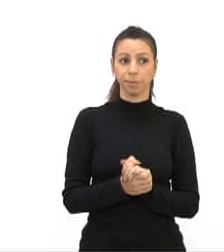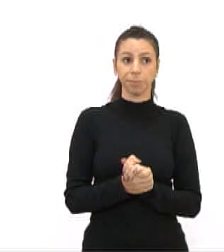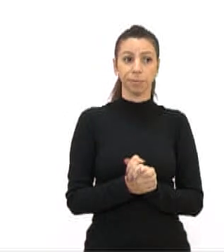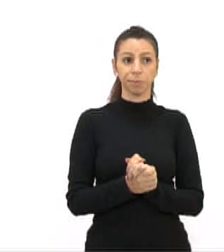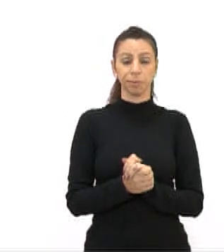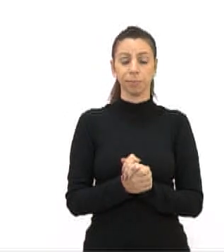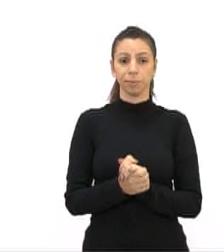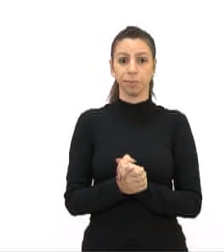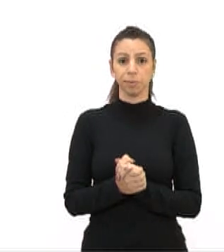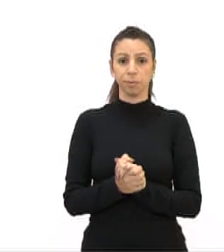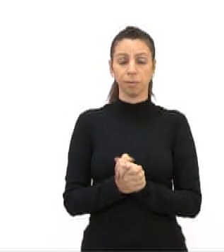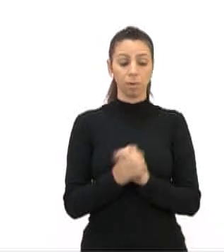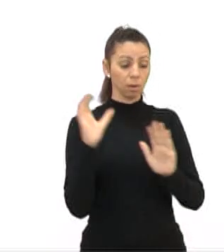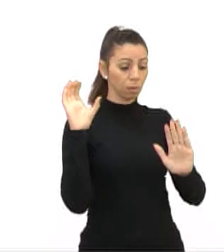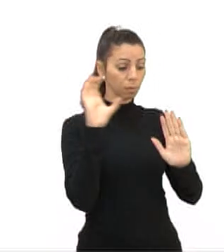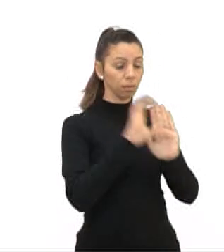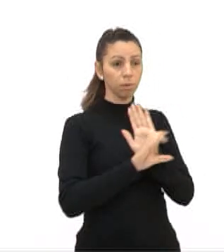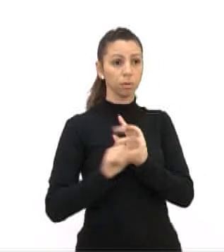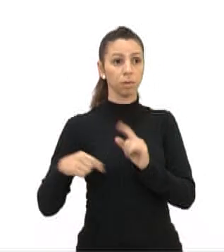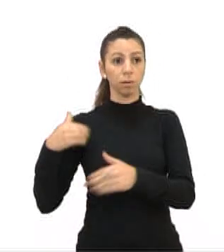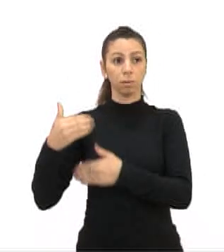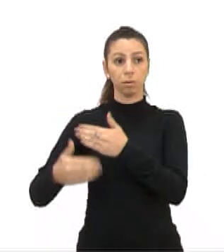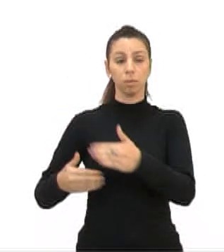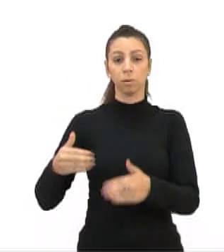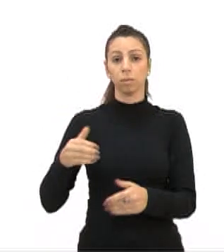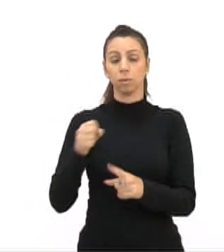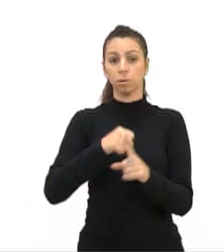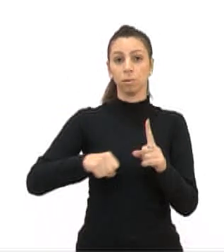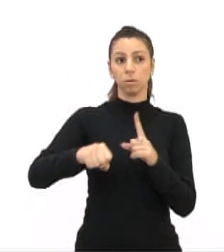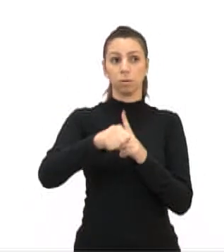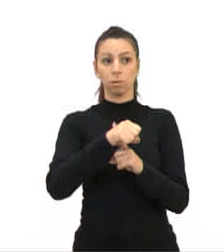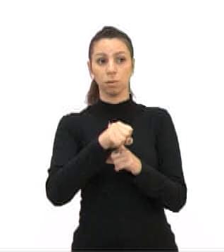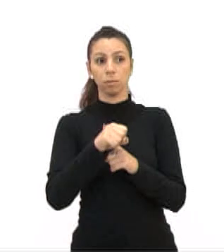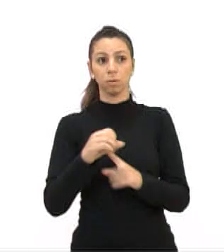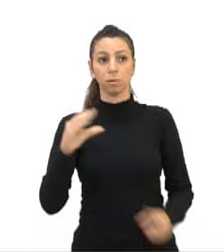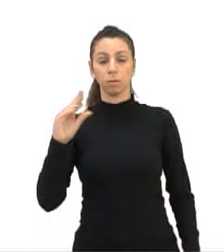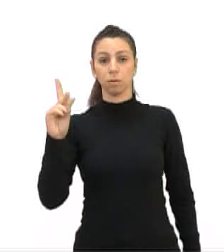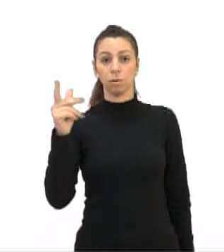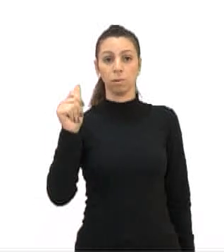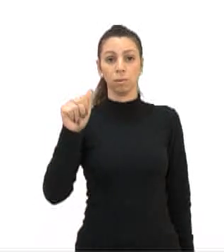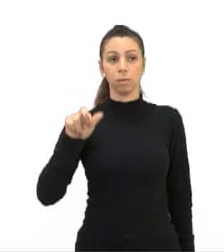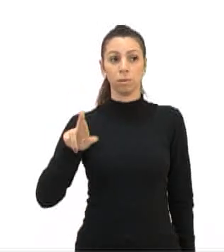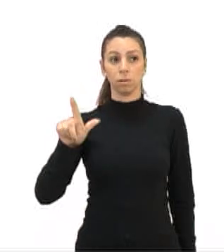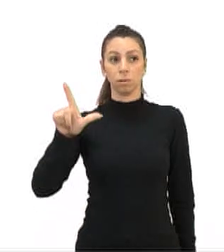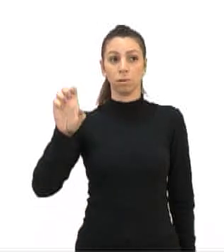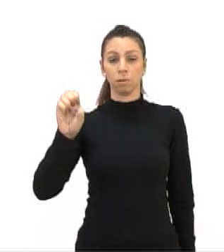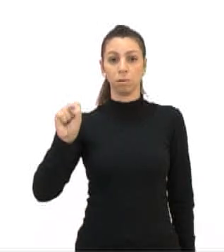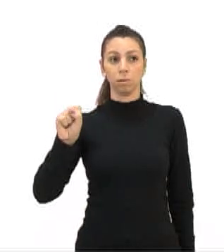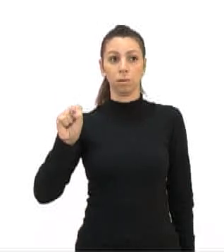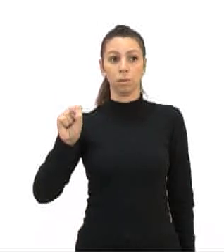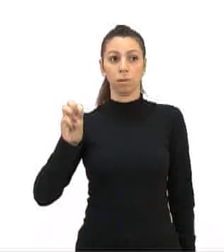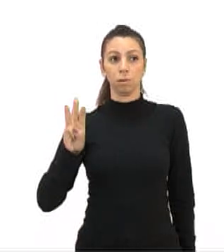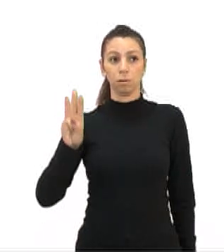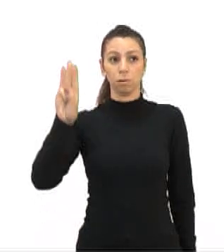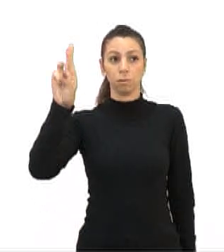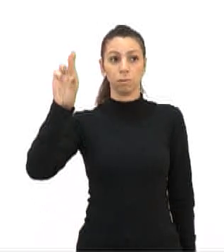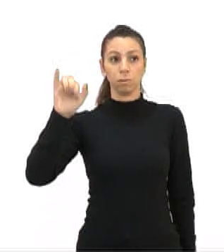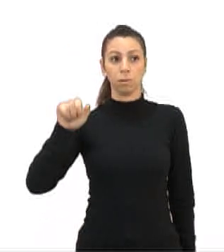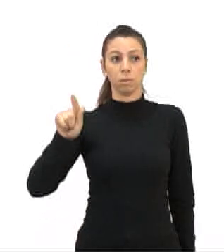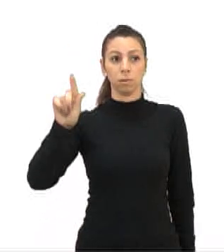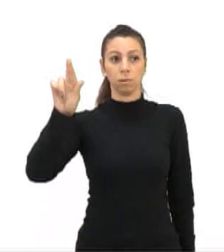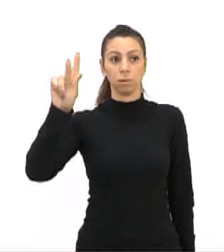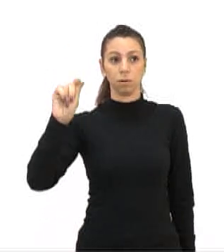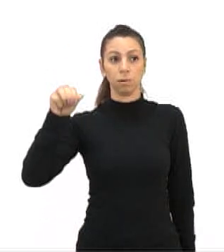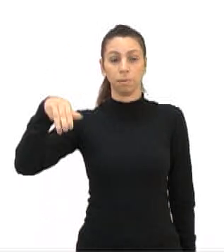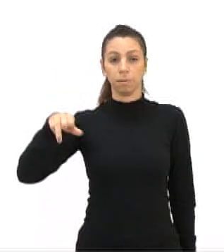Imaginação sociológica é um conceito desenvolvido pelo sociólogo norte-americano Charles White Mills. Segundo ele, a vida do